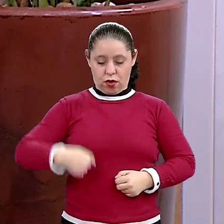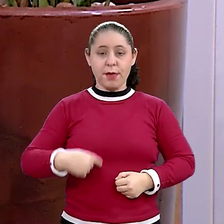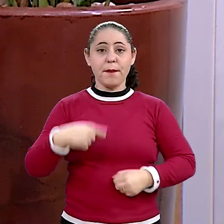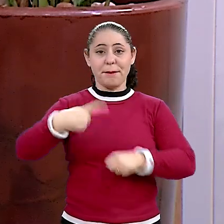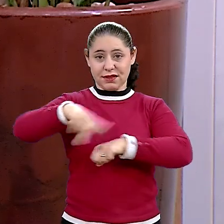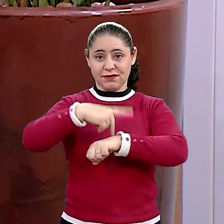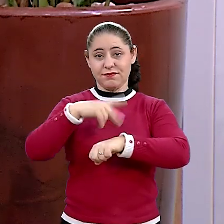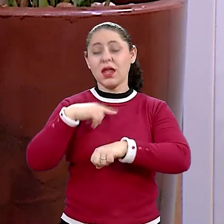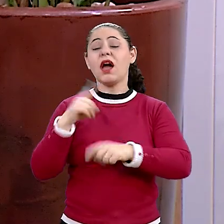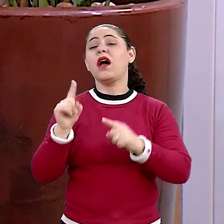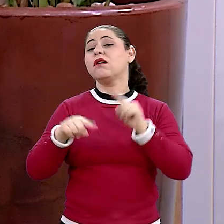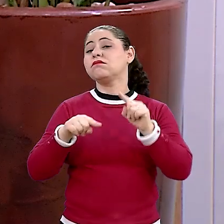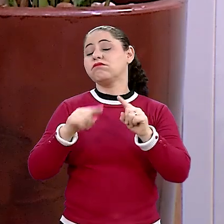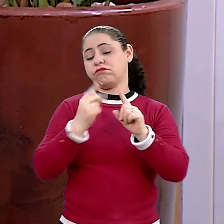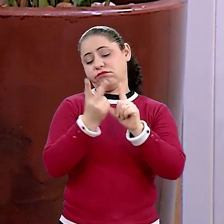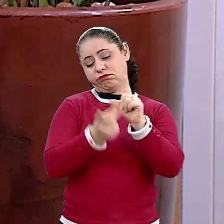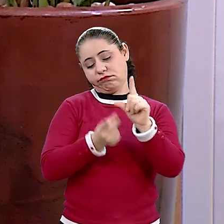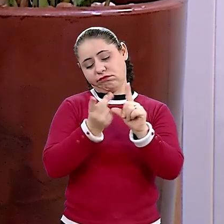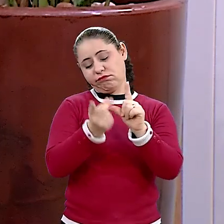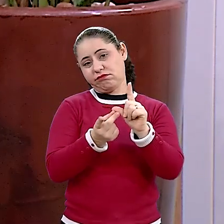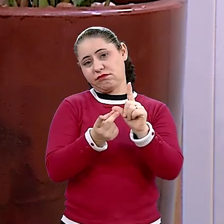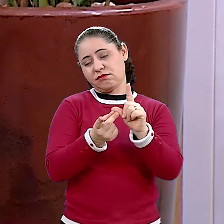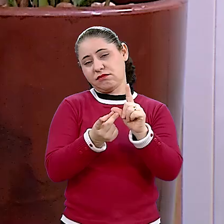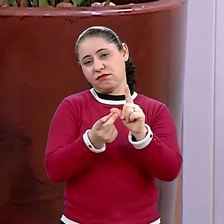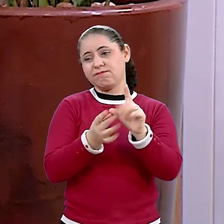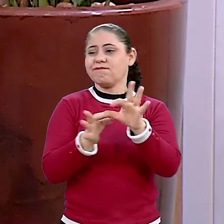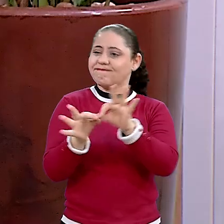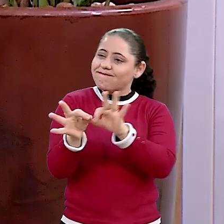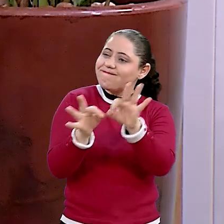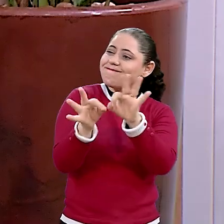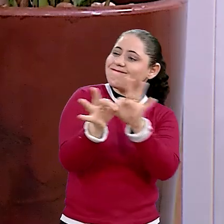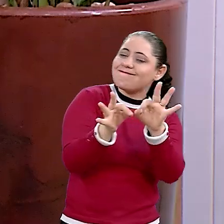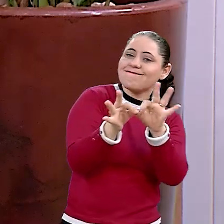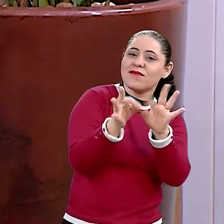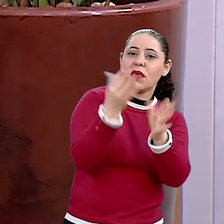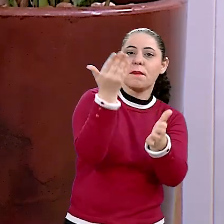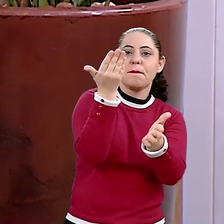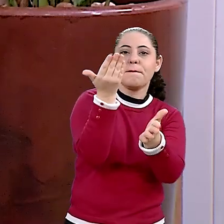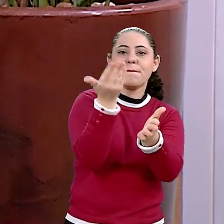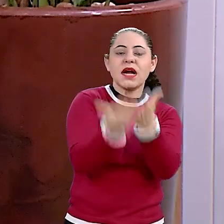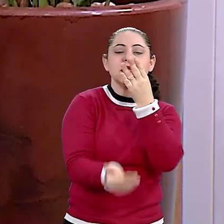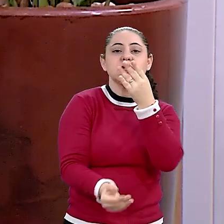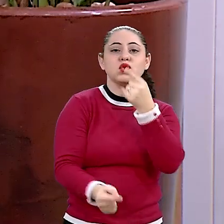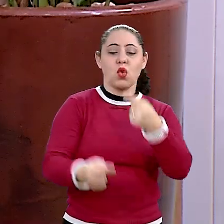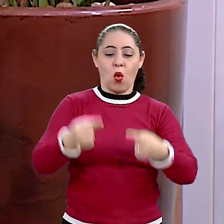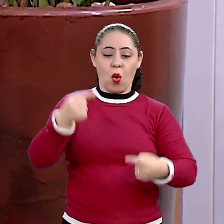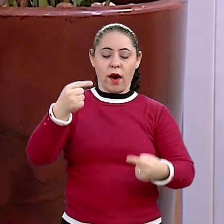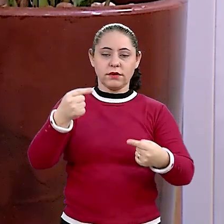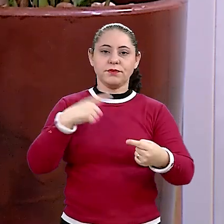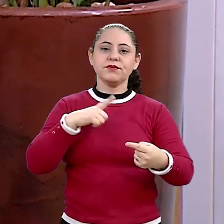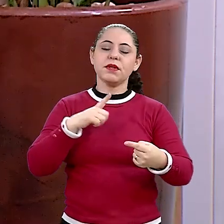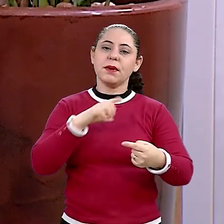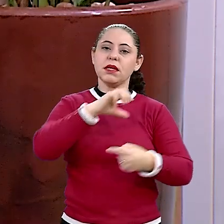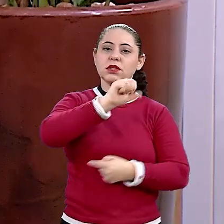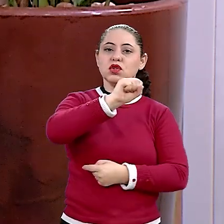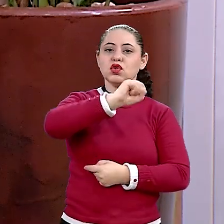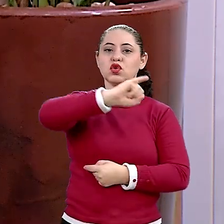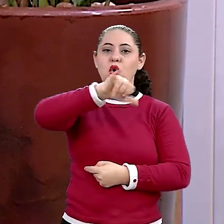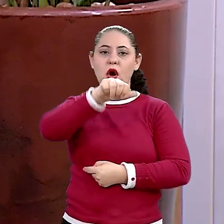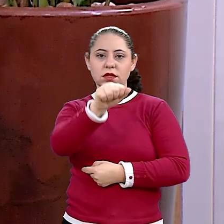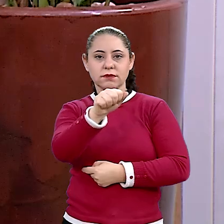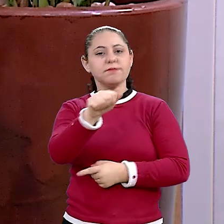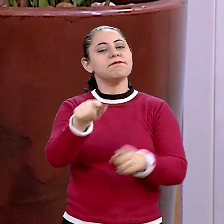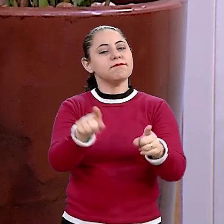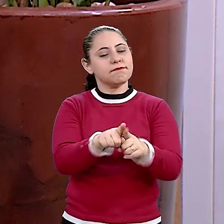essa lógica da logística, né? Que nós estamos perdendo, perdas de competitividade, nossa soja e tal. Então